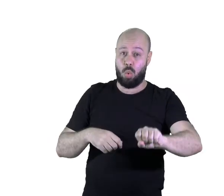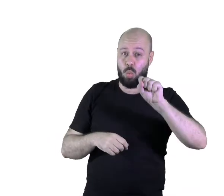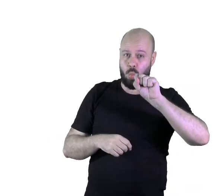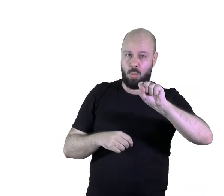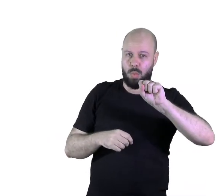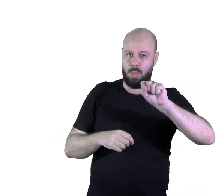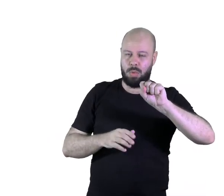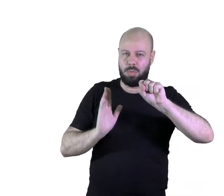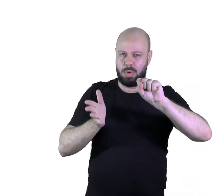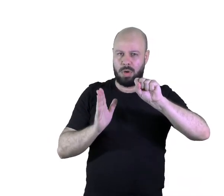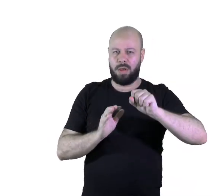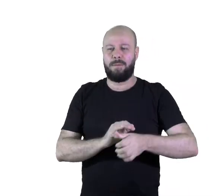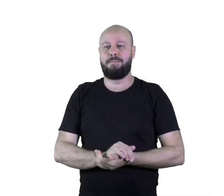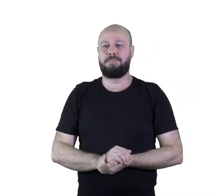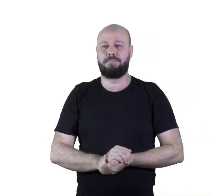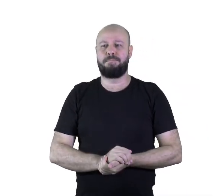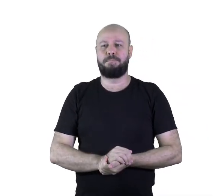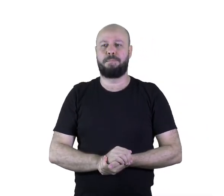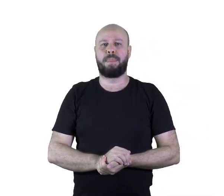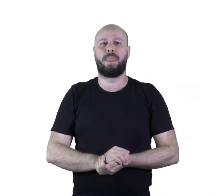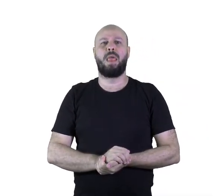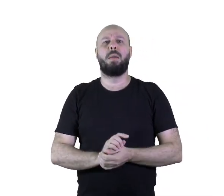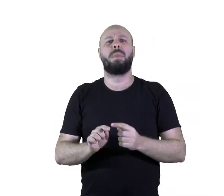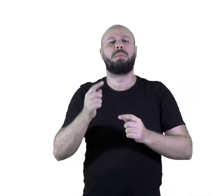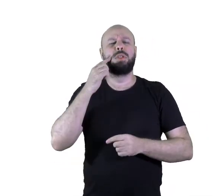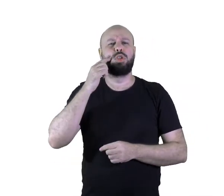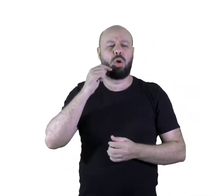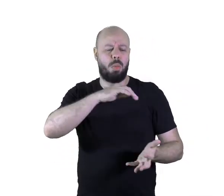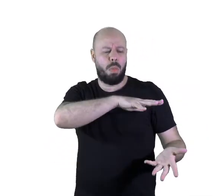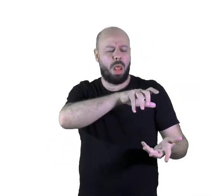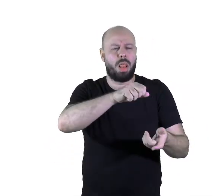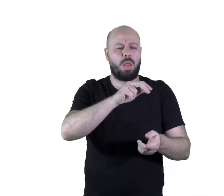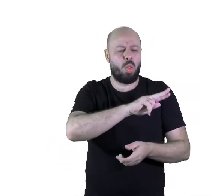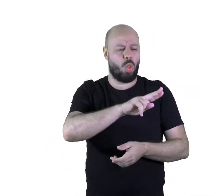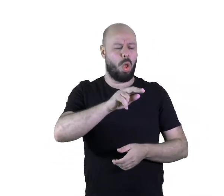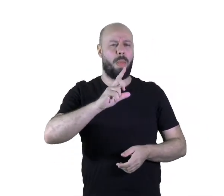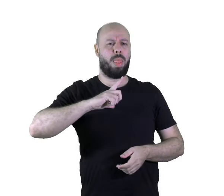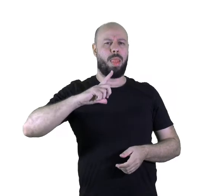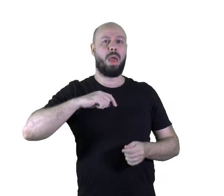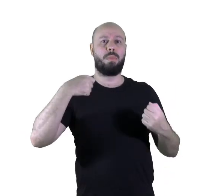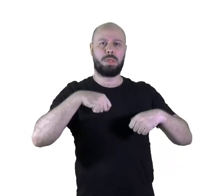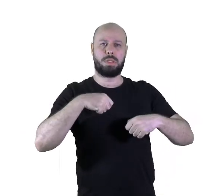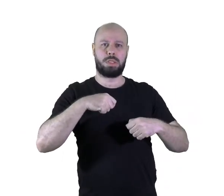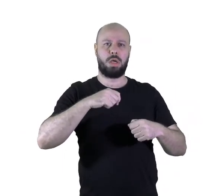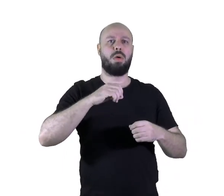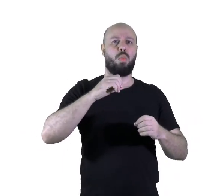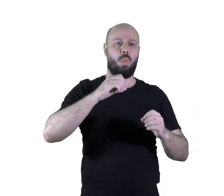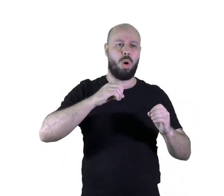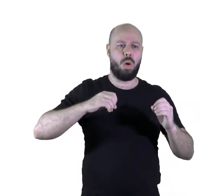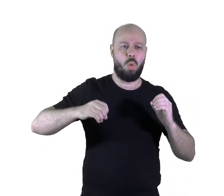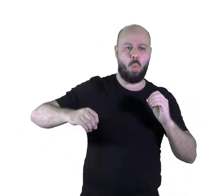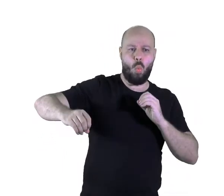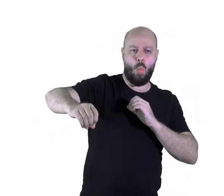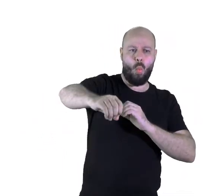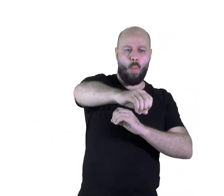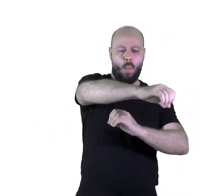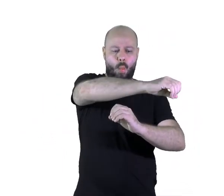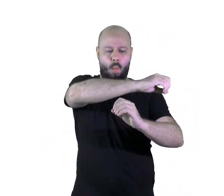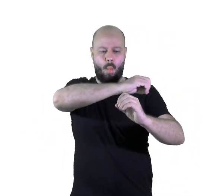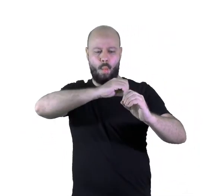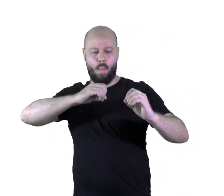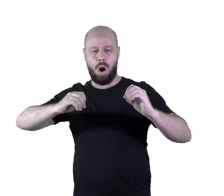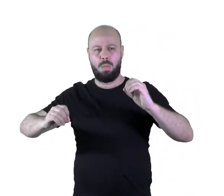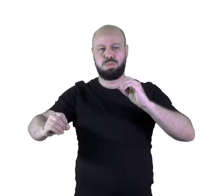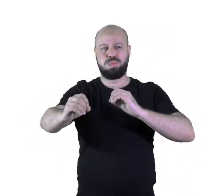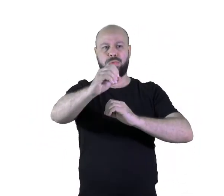né? Para ser considerado um planeta, ele tem que ter uma órbita, né, em torno do Sol, ele